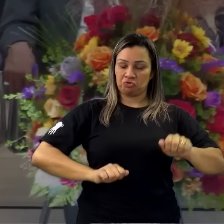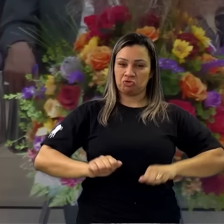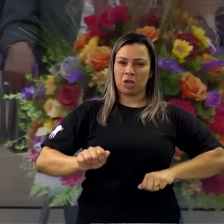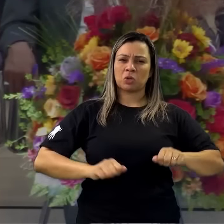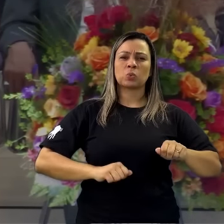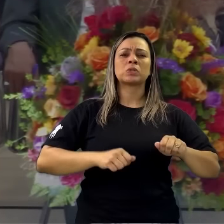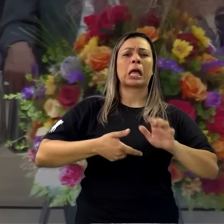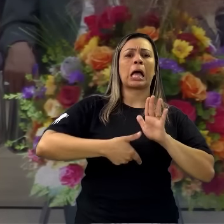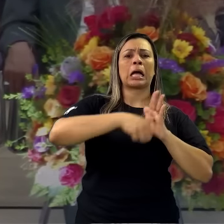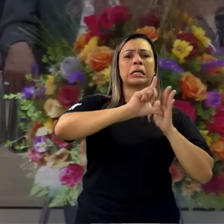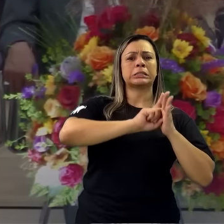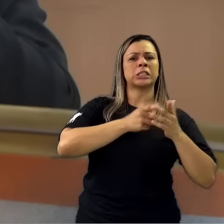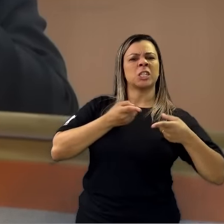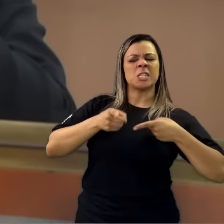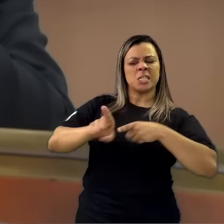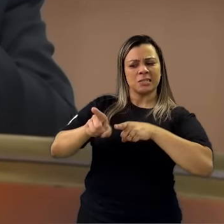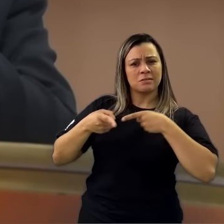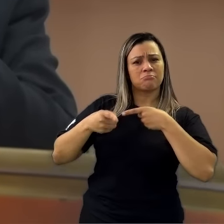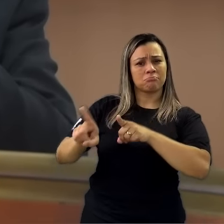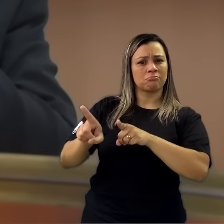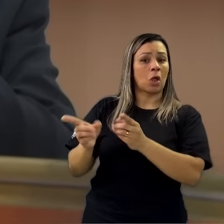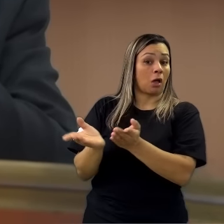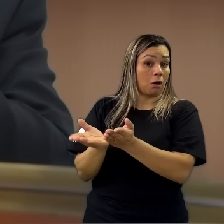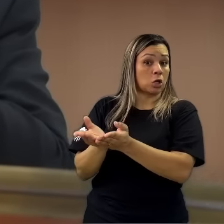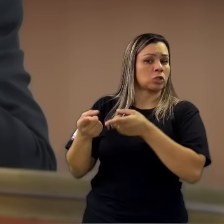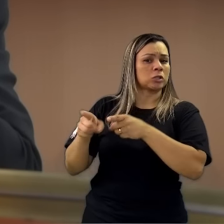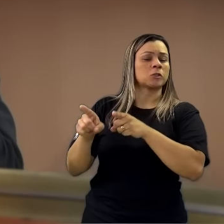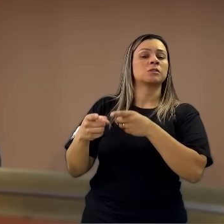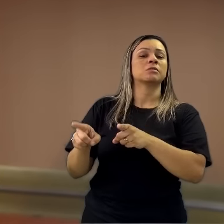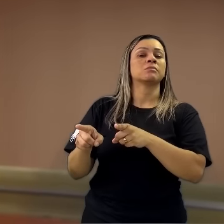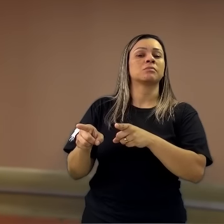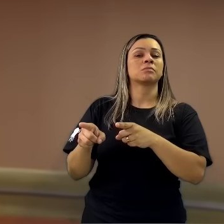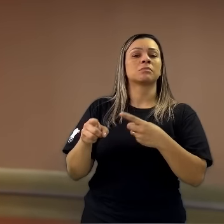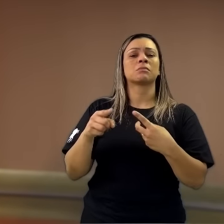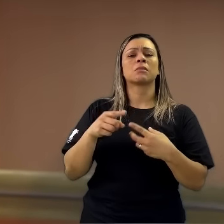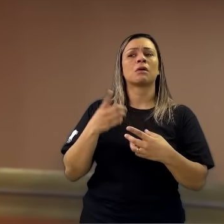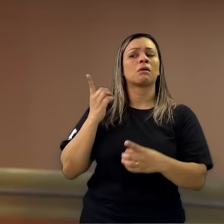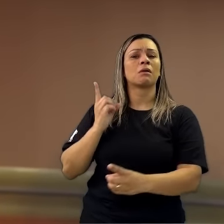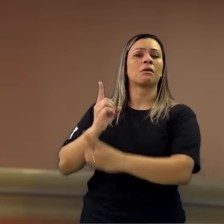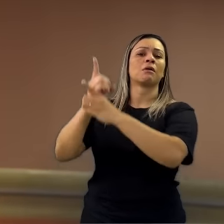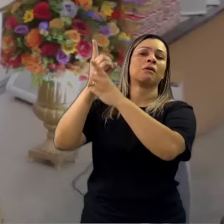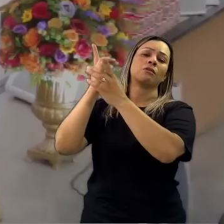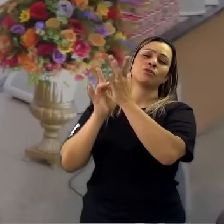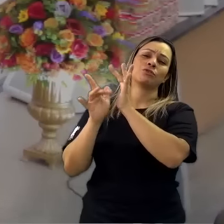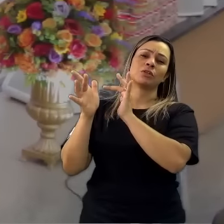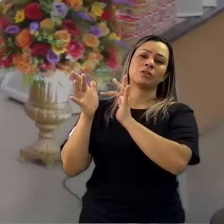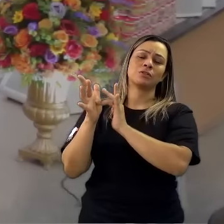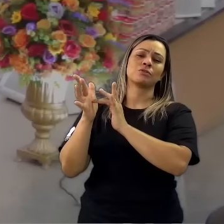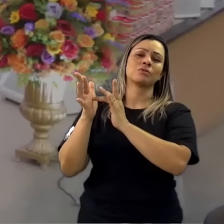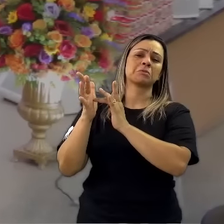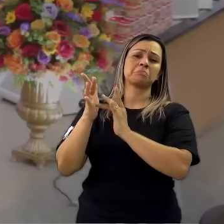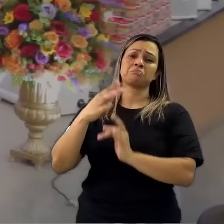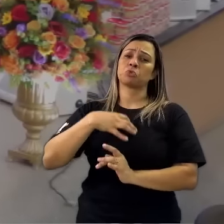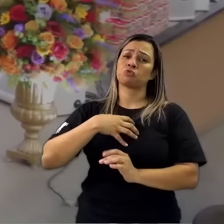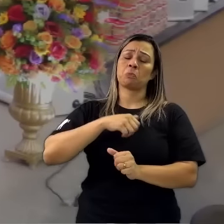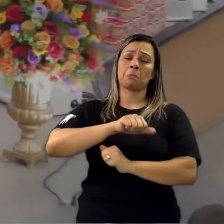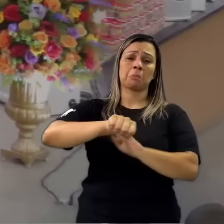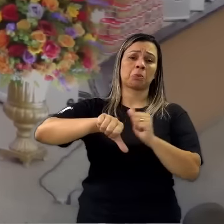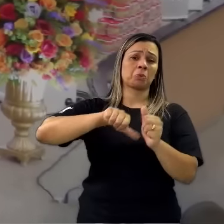perseguidor de igreja o que ele mais queria era fechar as igreja depois que ele encontra com Jesus em Atos nove de Jesus derruba ele do cavalo Deus mudou ele